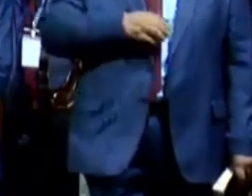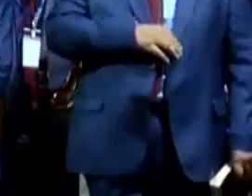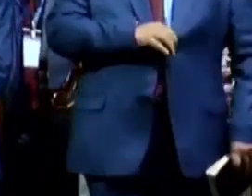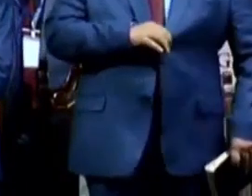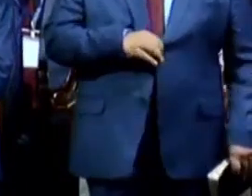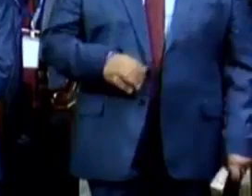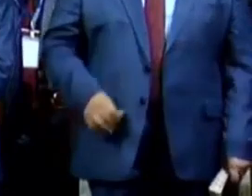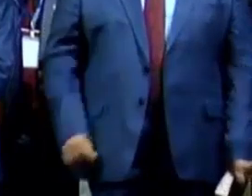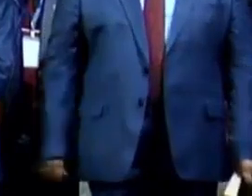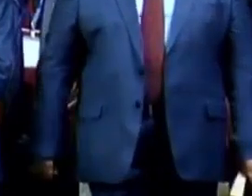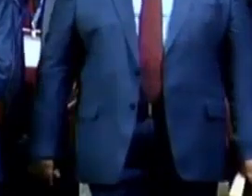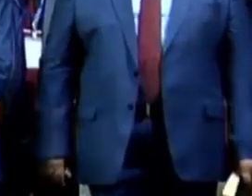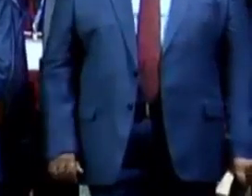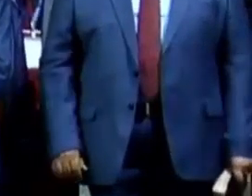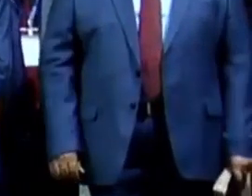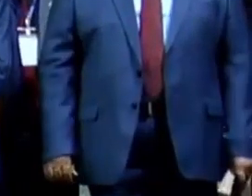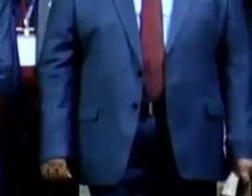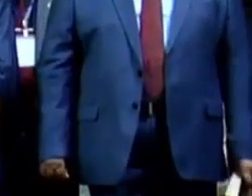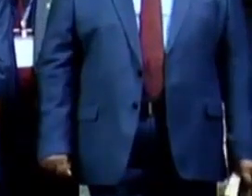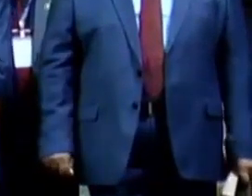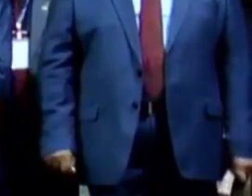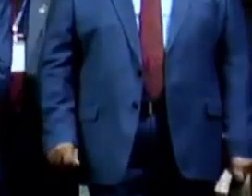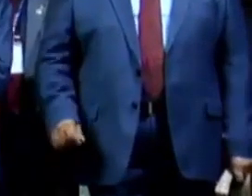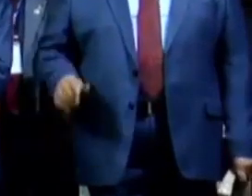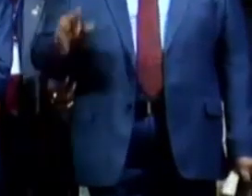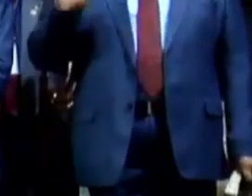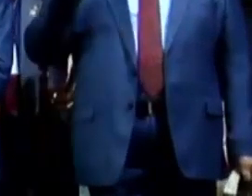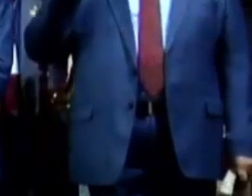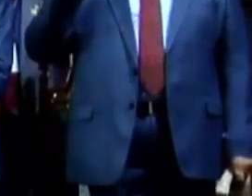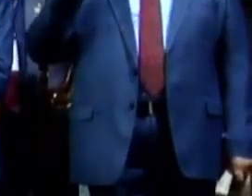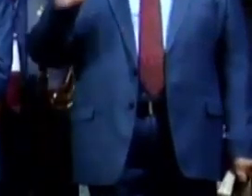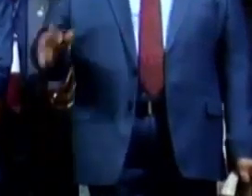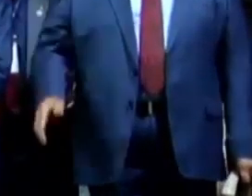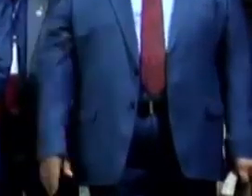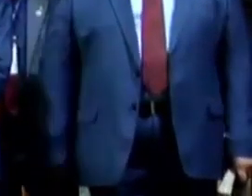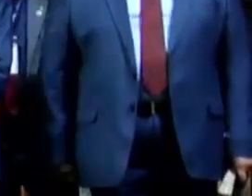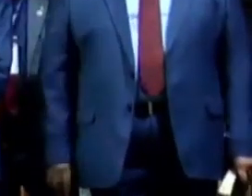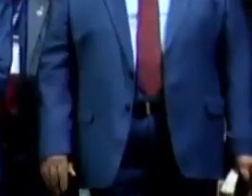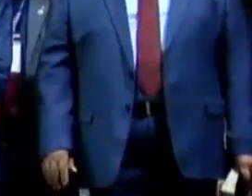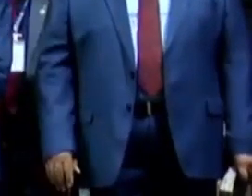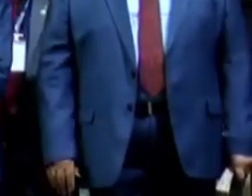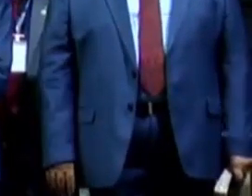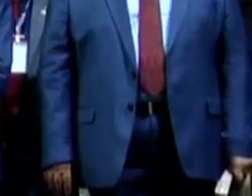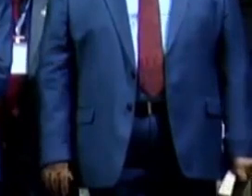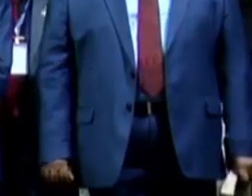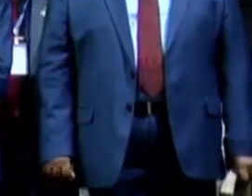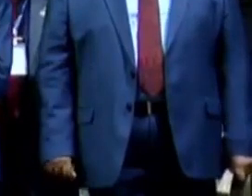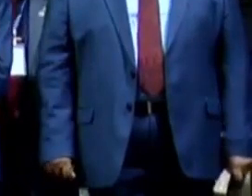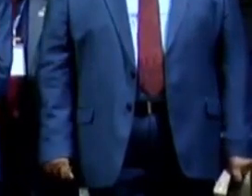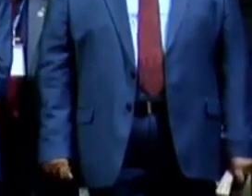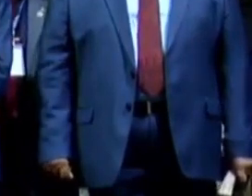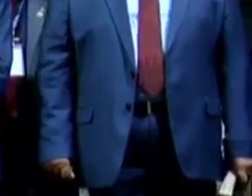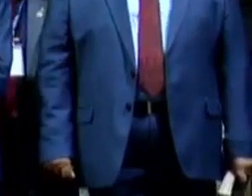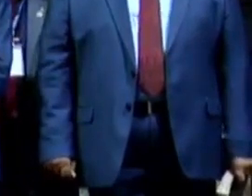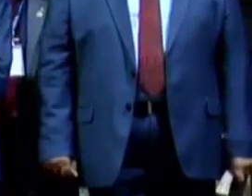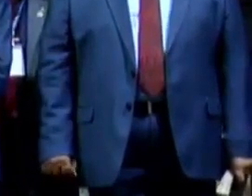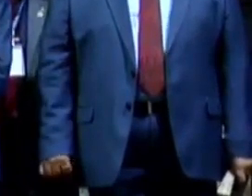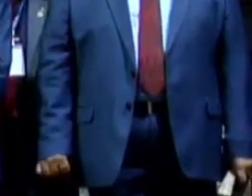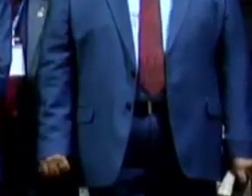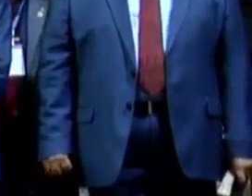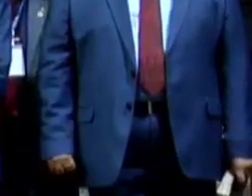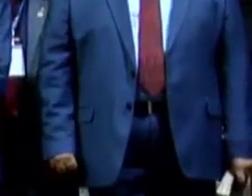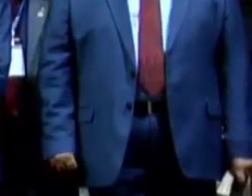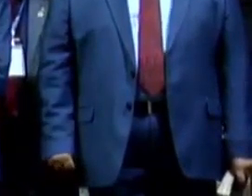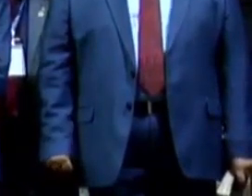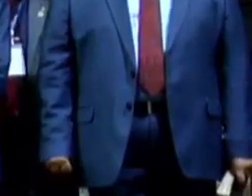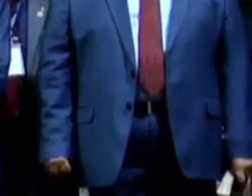vida para o Senhor? Você que deseja ter os seus pecados perdoados. Se tiver vindo alguém, levante